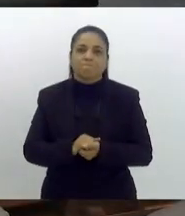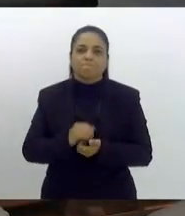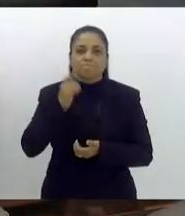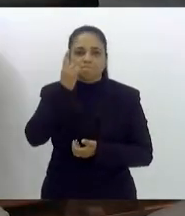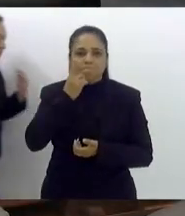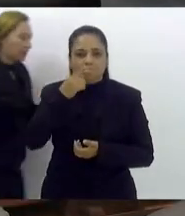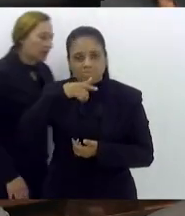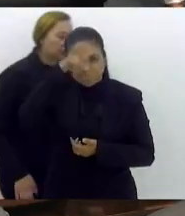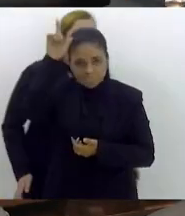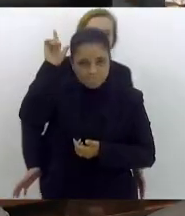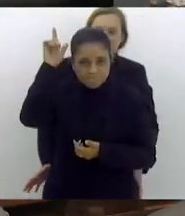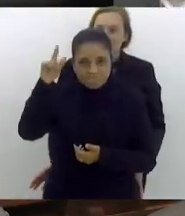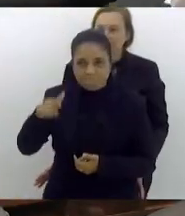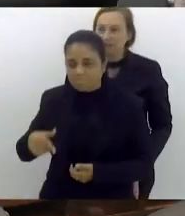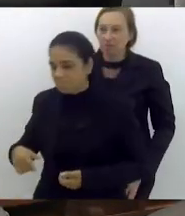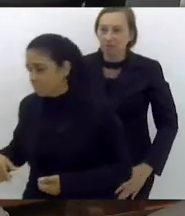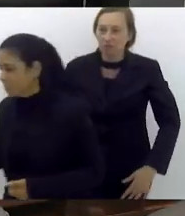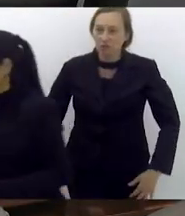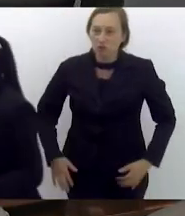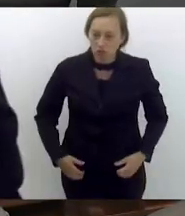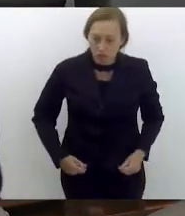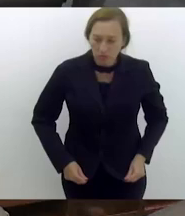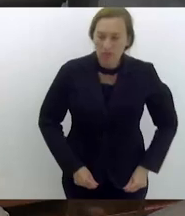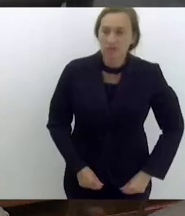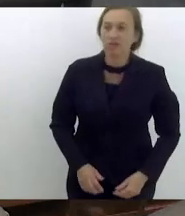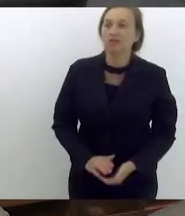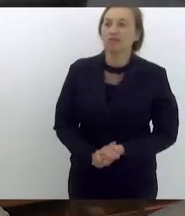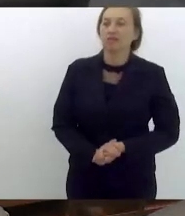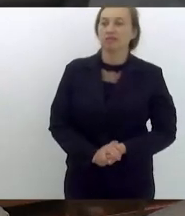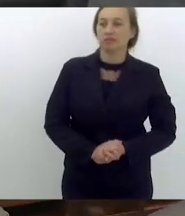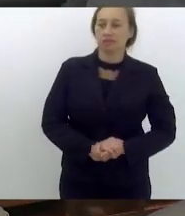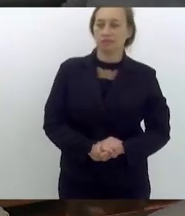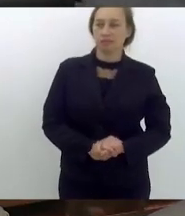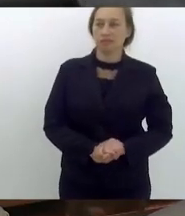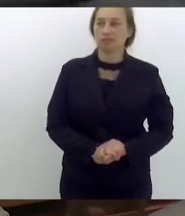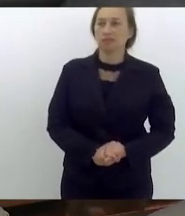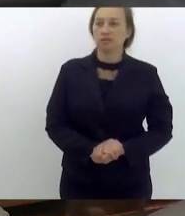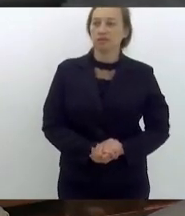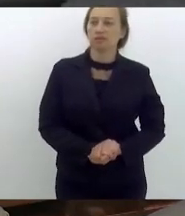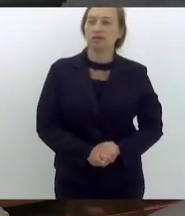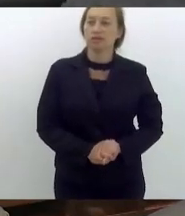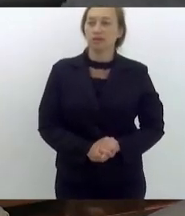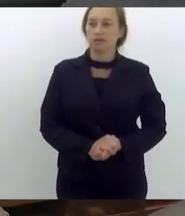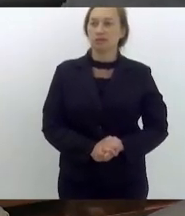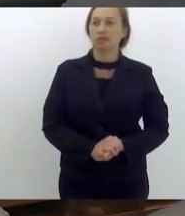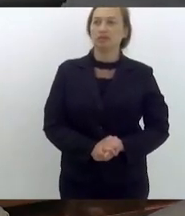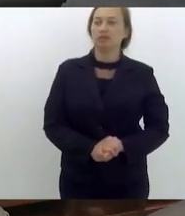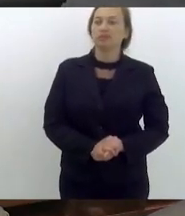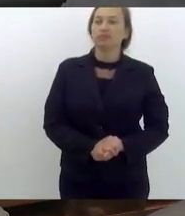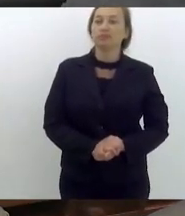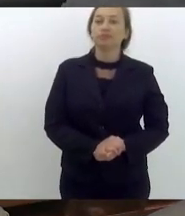Luiz Paulo para declaração de voto logo em seguida Deputado Fred Pacheco